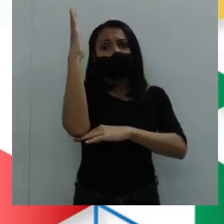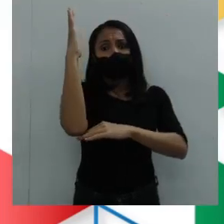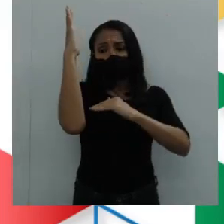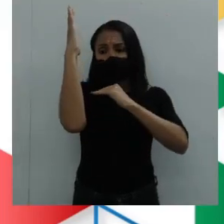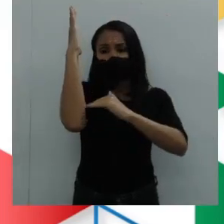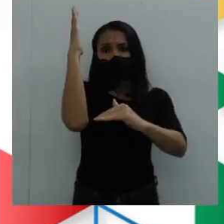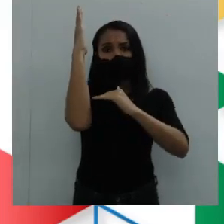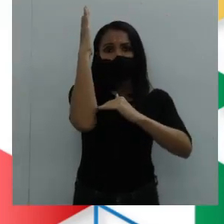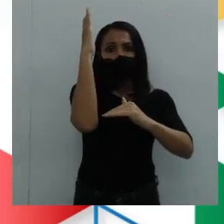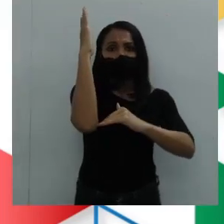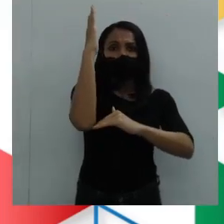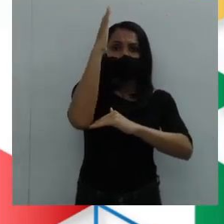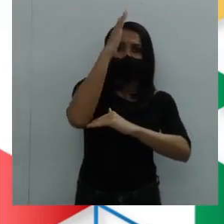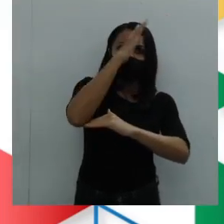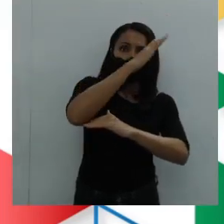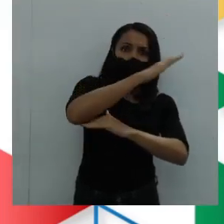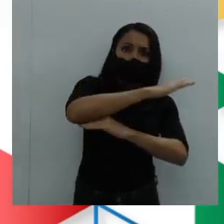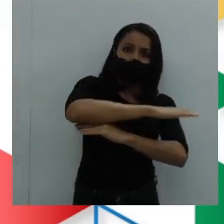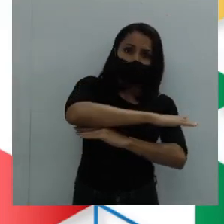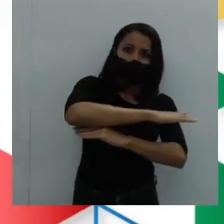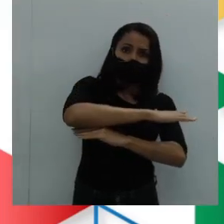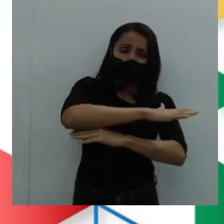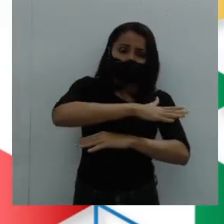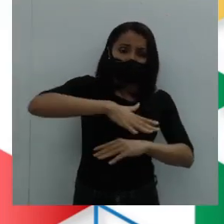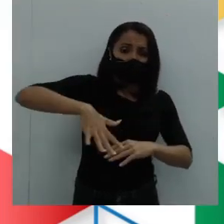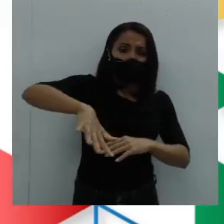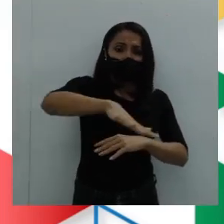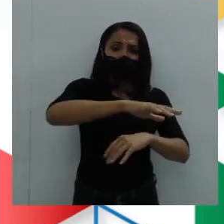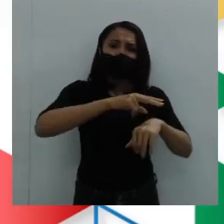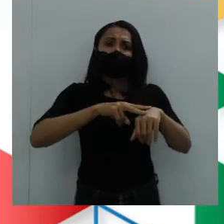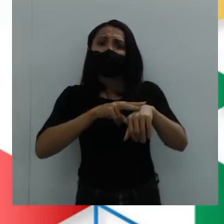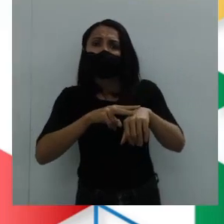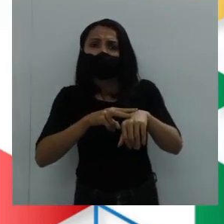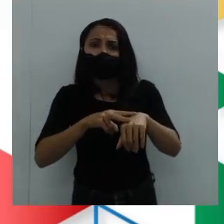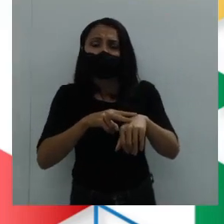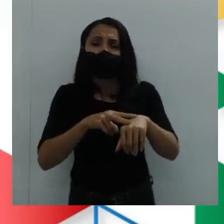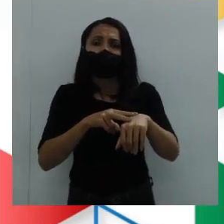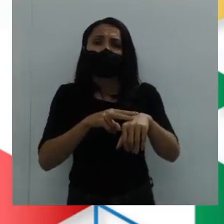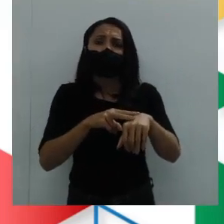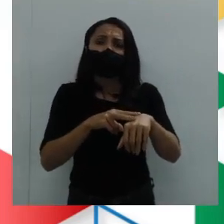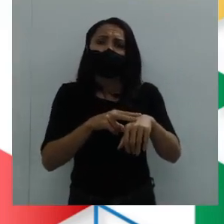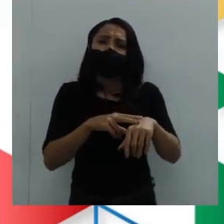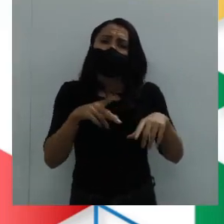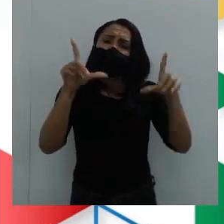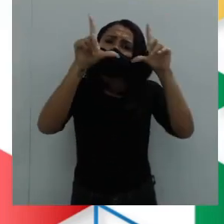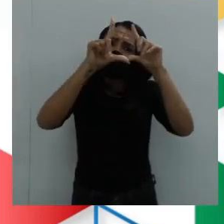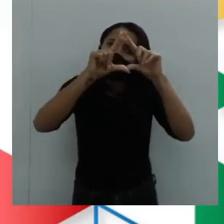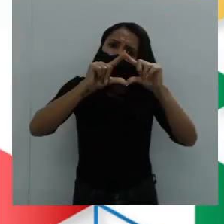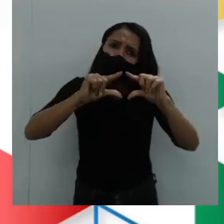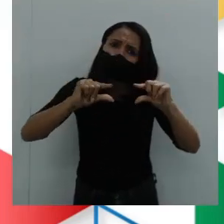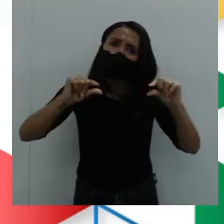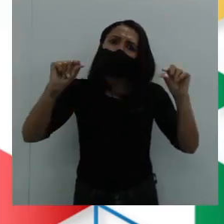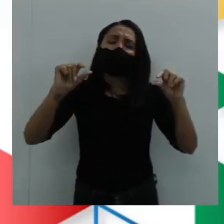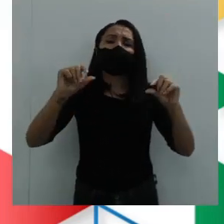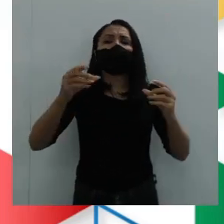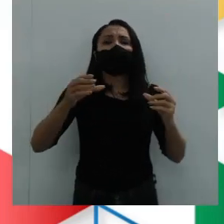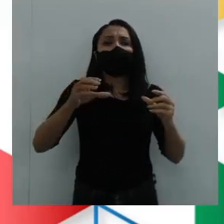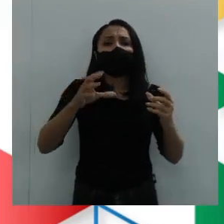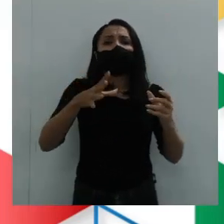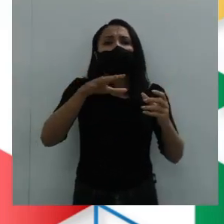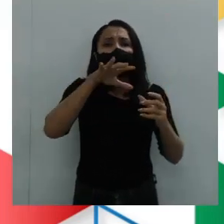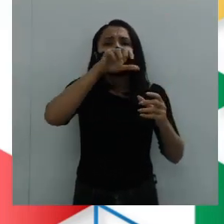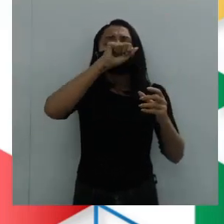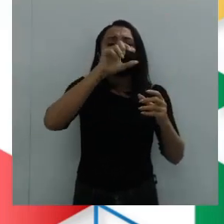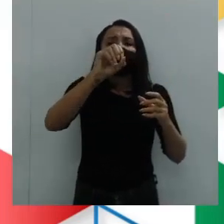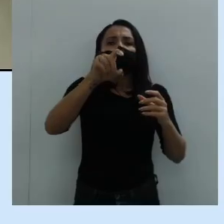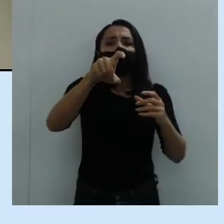que diminuímos aí, né, as áreas verdes que causam uma diminuição na produção de oxigênio. Então o